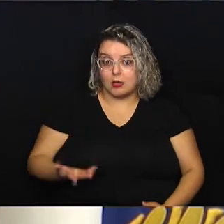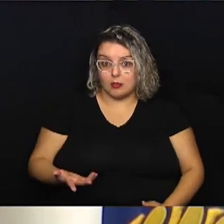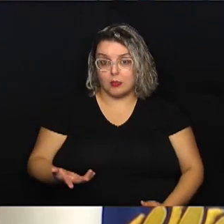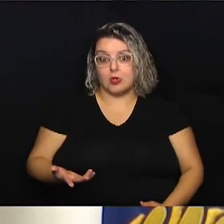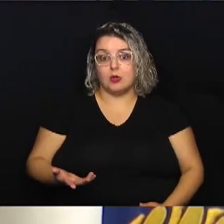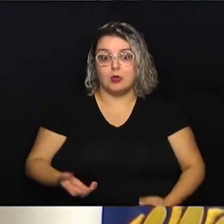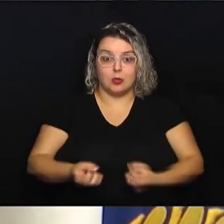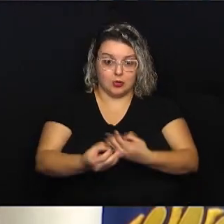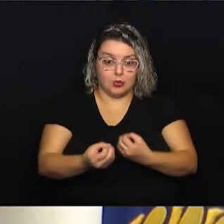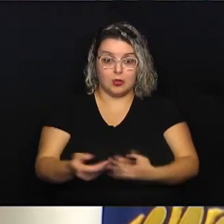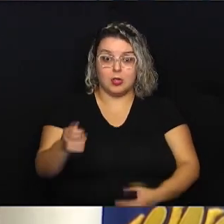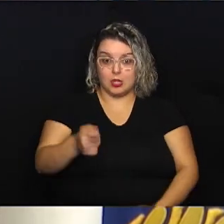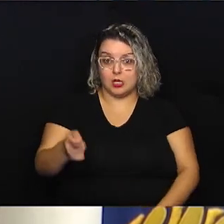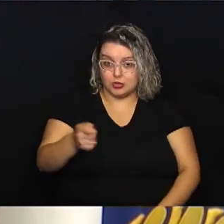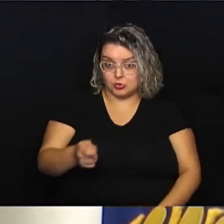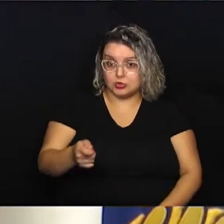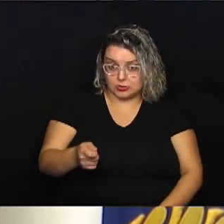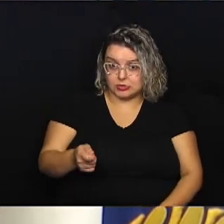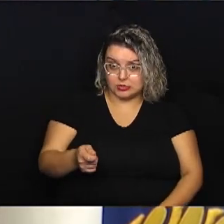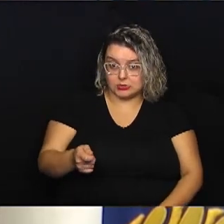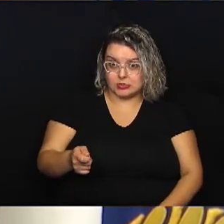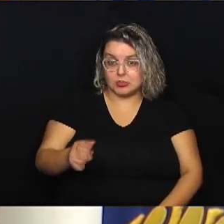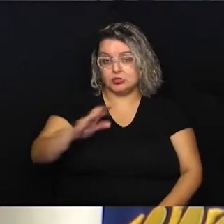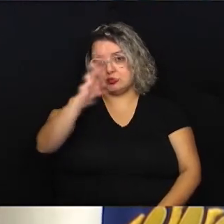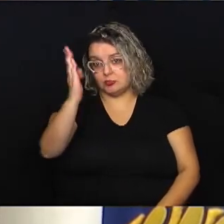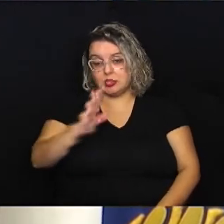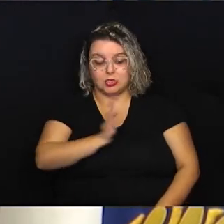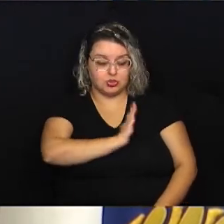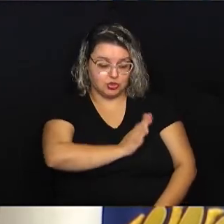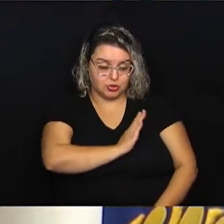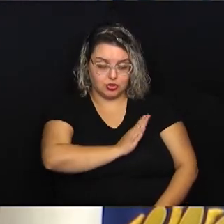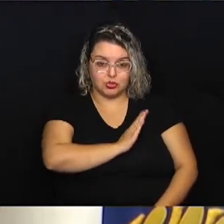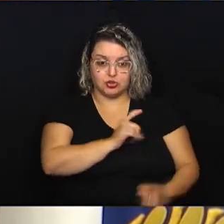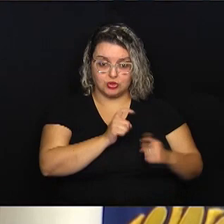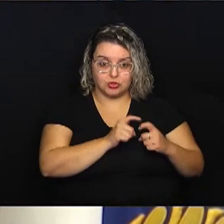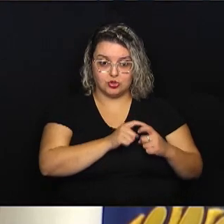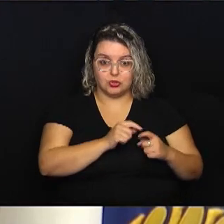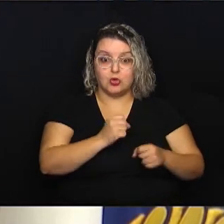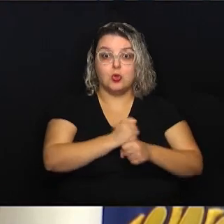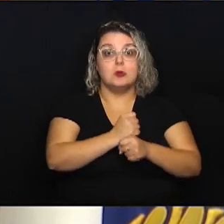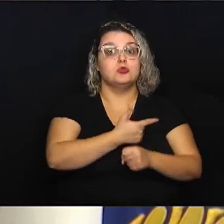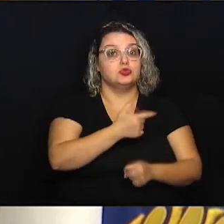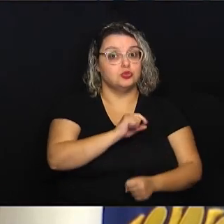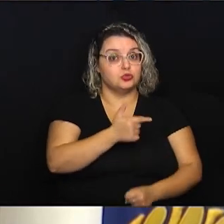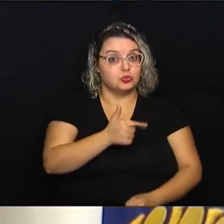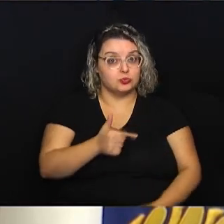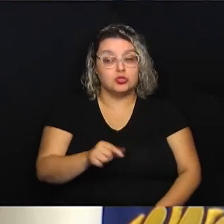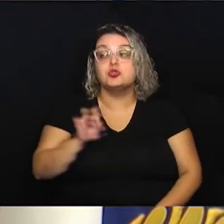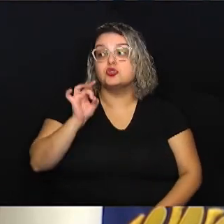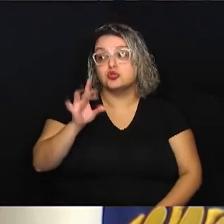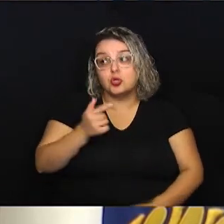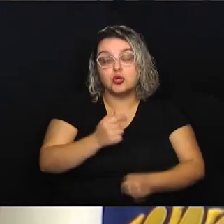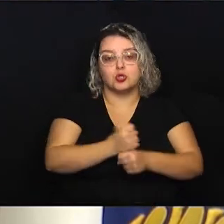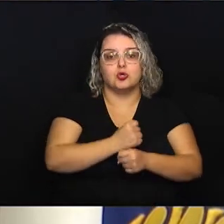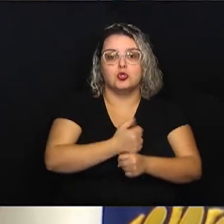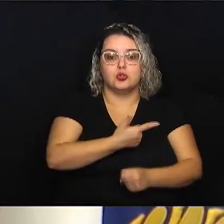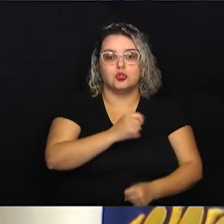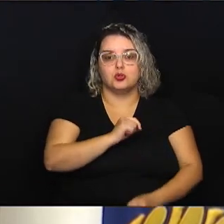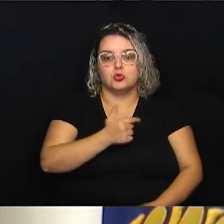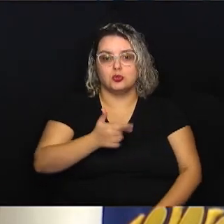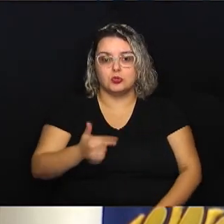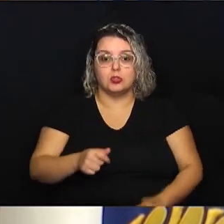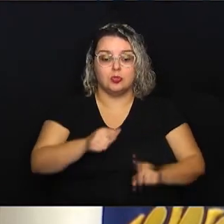dado da Sociedade Brasileira de Cardiologia, no ano 2022, só no ano 2022, entre os meses de janeiro e